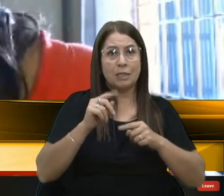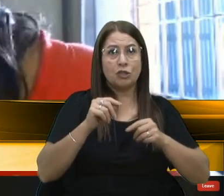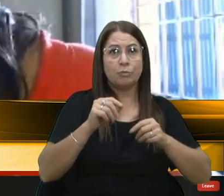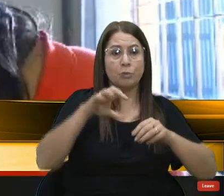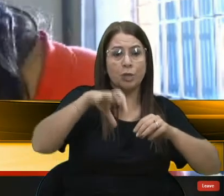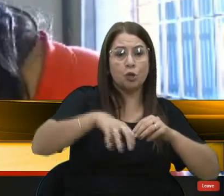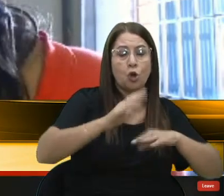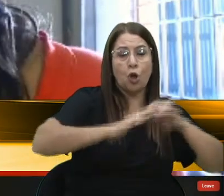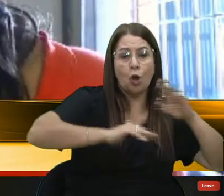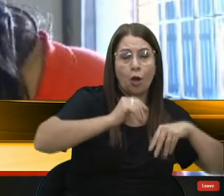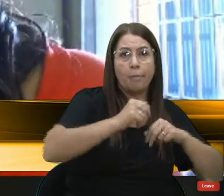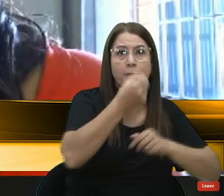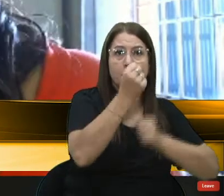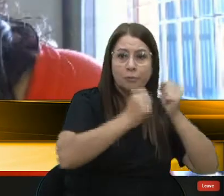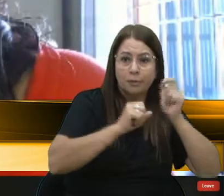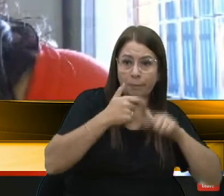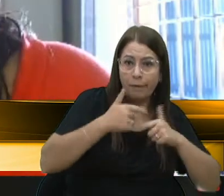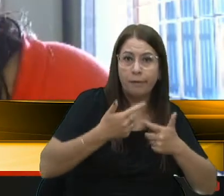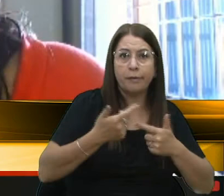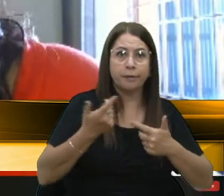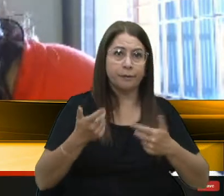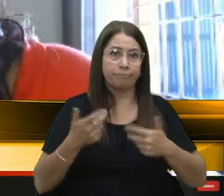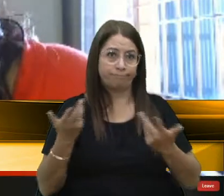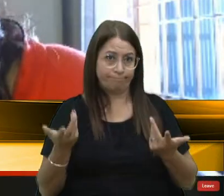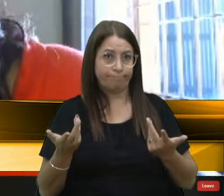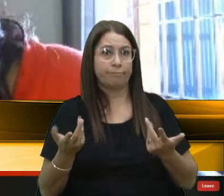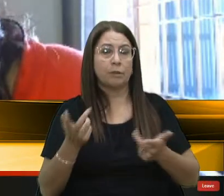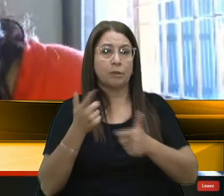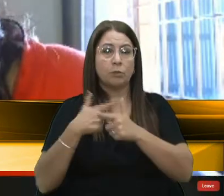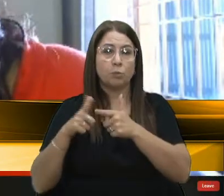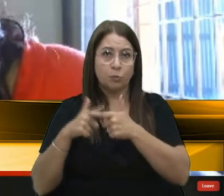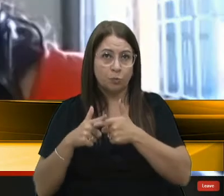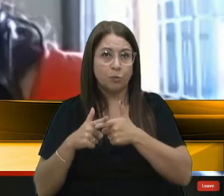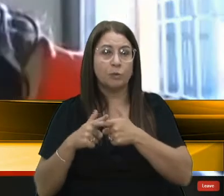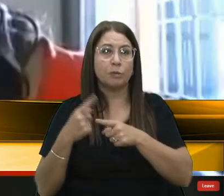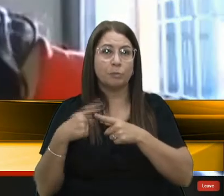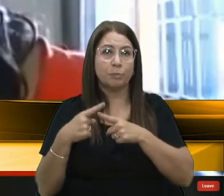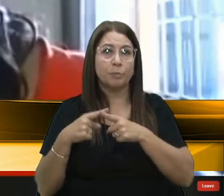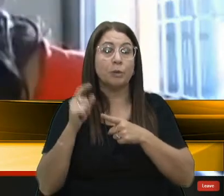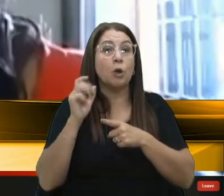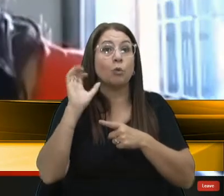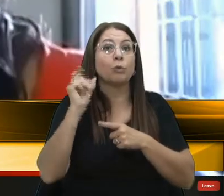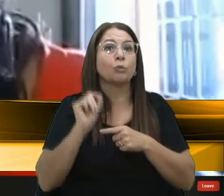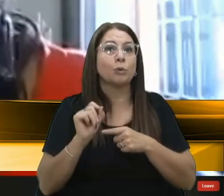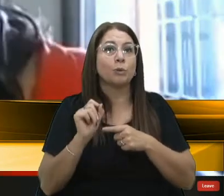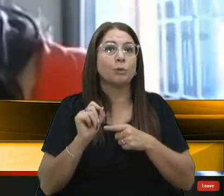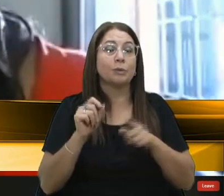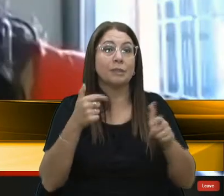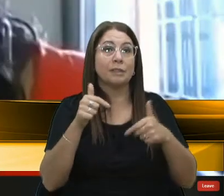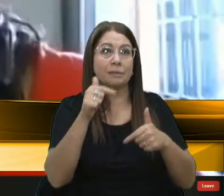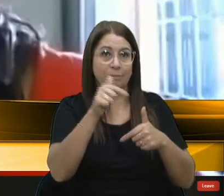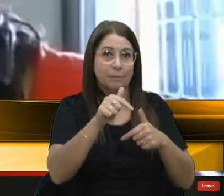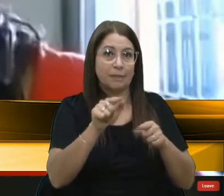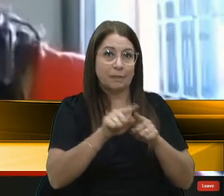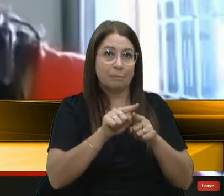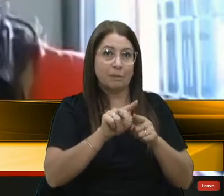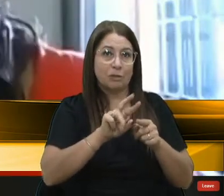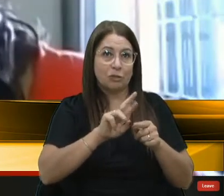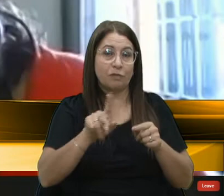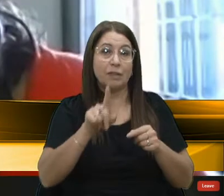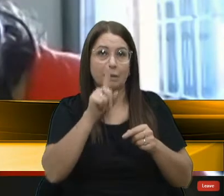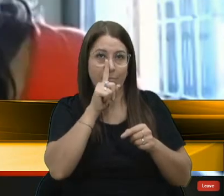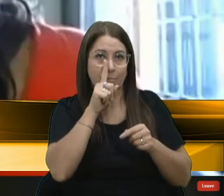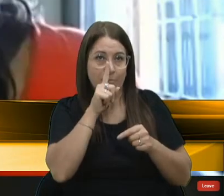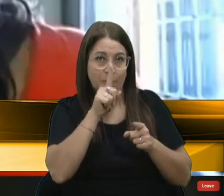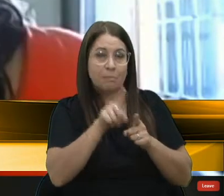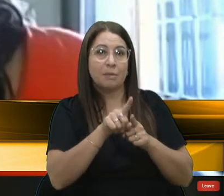trabalhando, a indústria está trabalhando, né? E aí é um problema, porque o que acontece? O senhor que trabalha, né, também com várias mães aí, senhor,